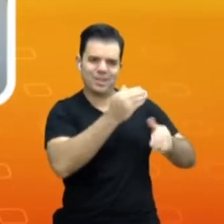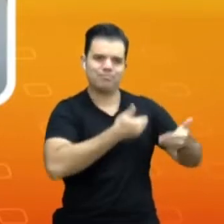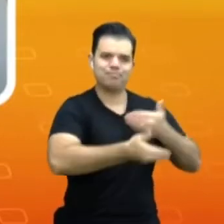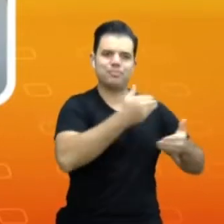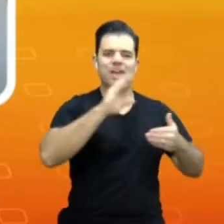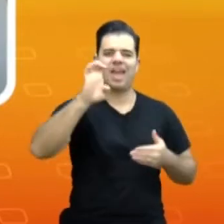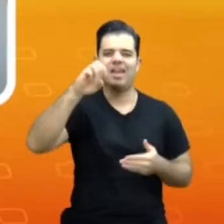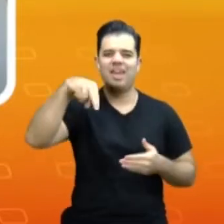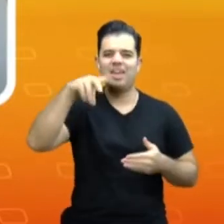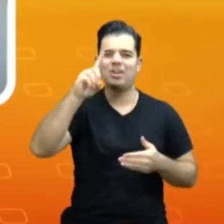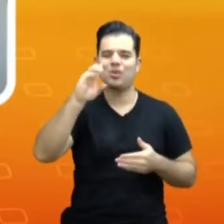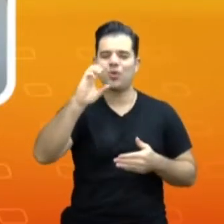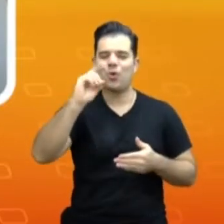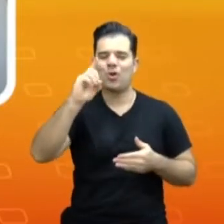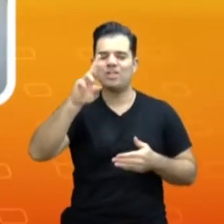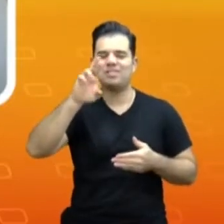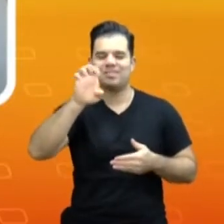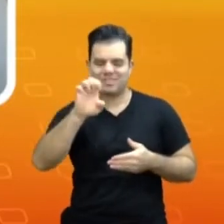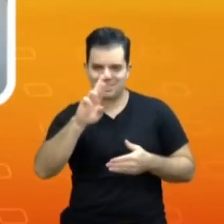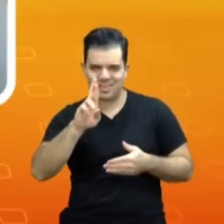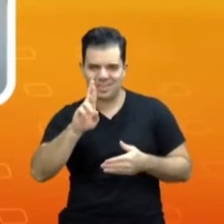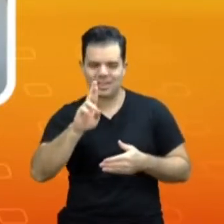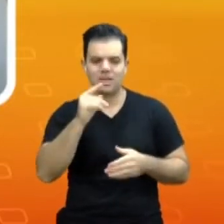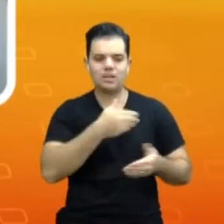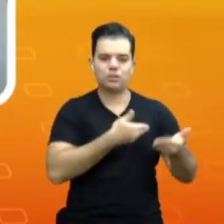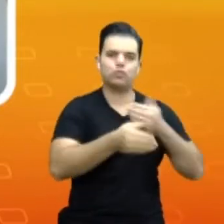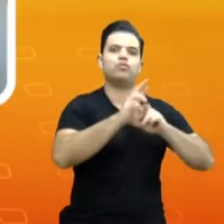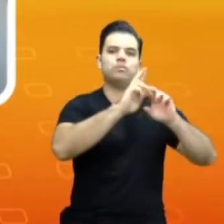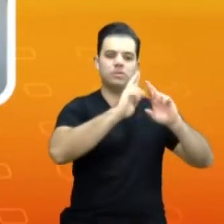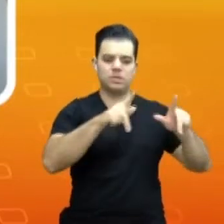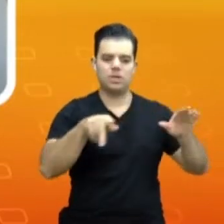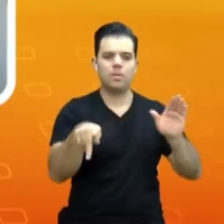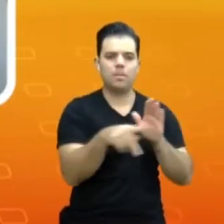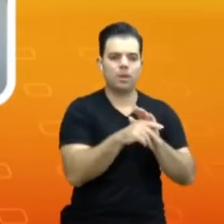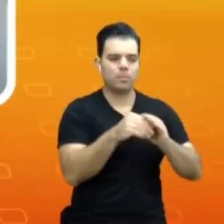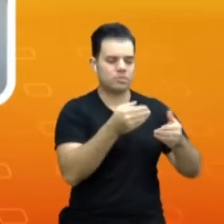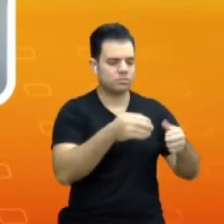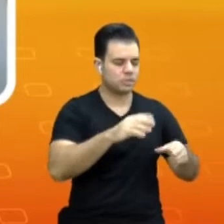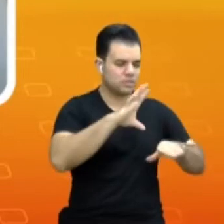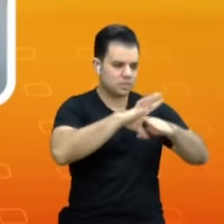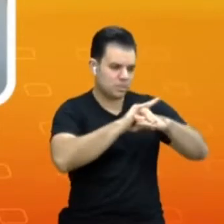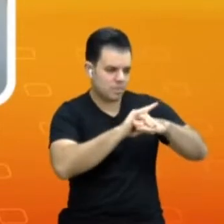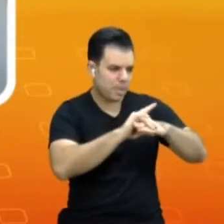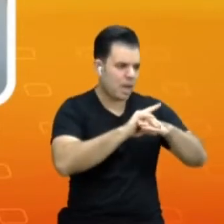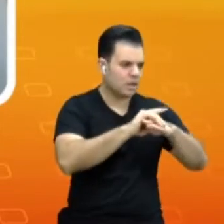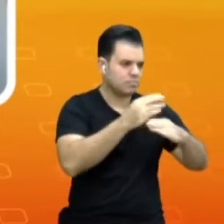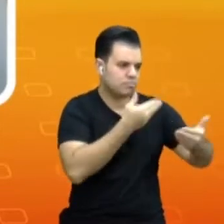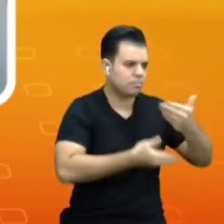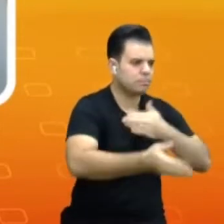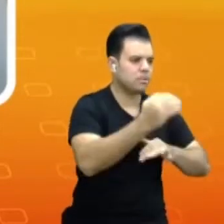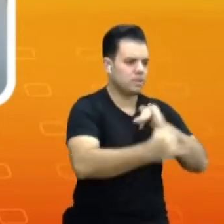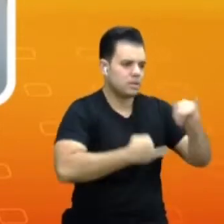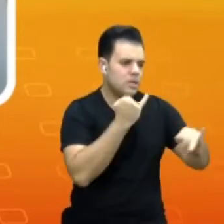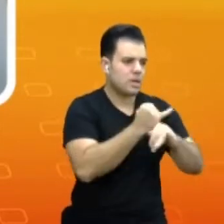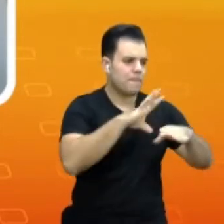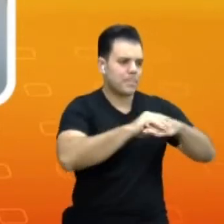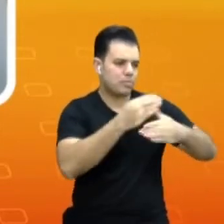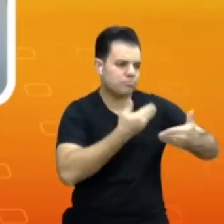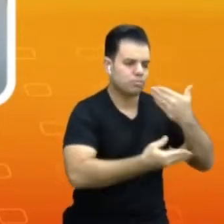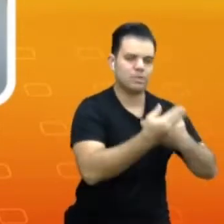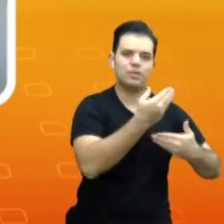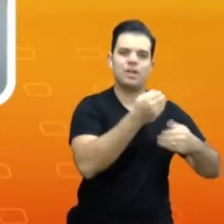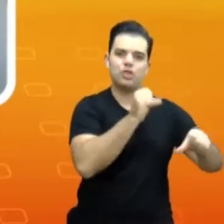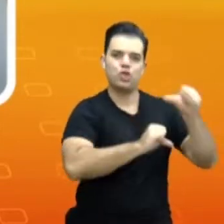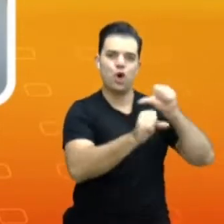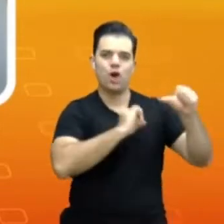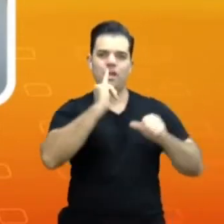com transmissão IP exatamente para a gente já fazer, ter